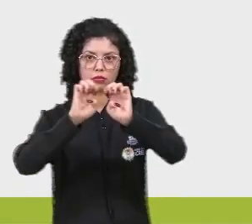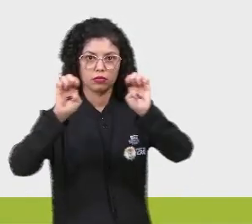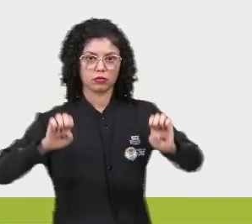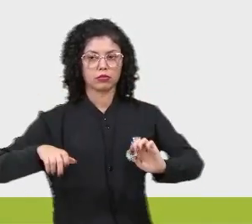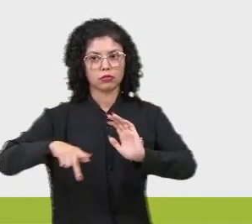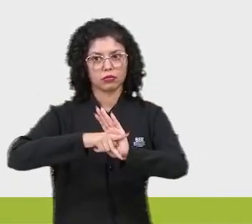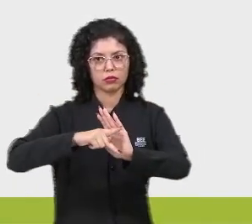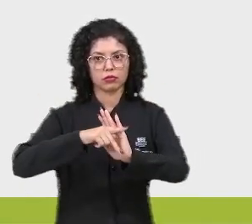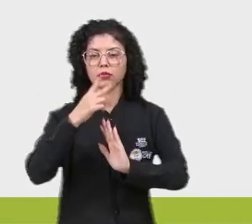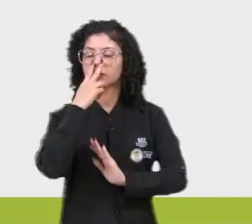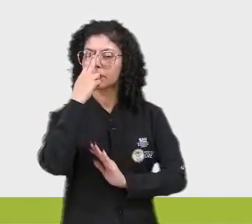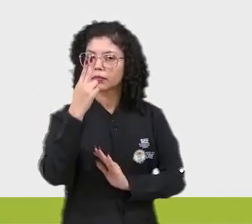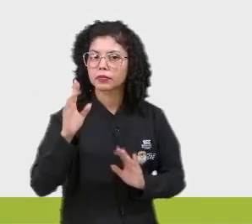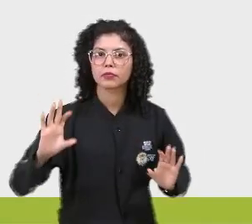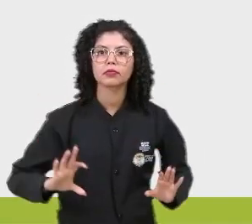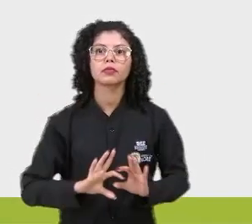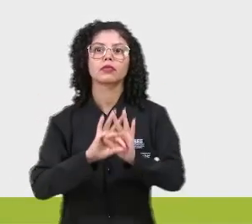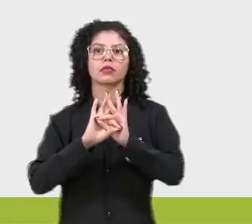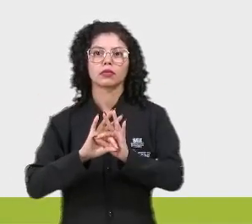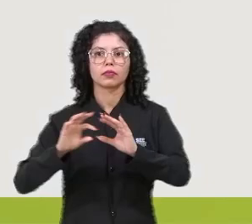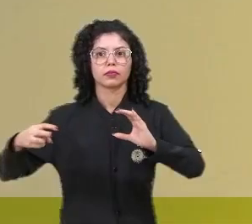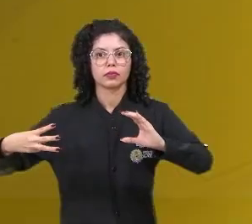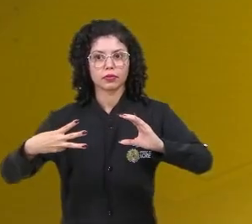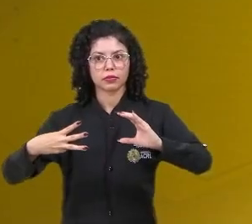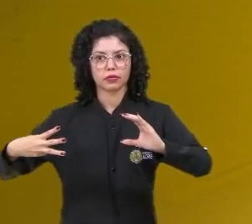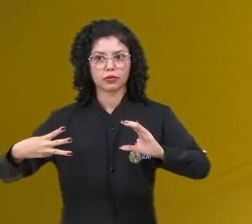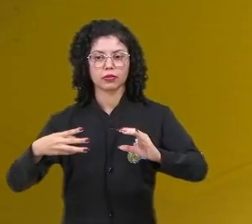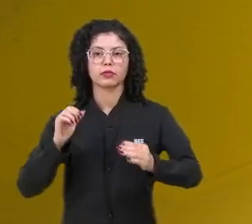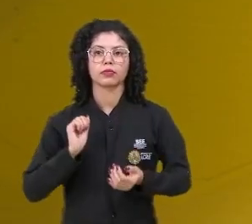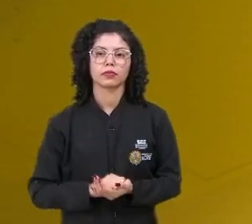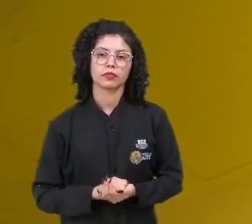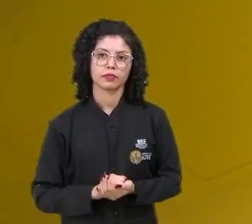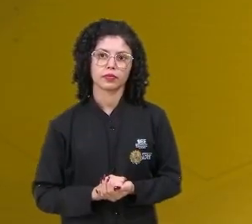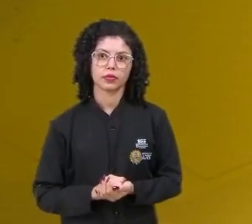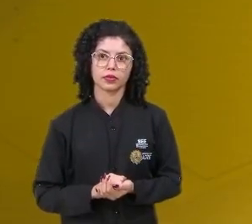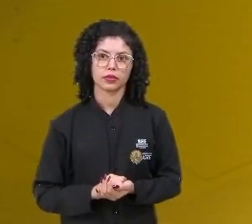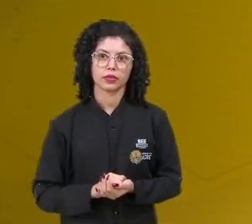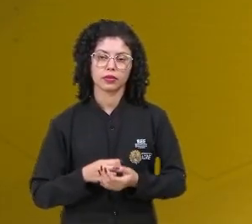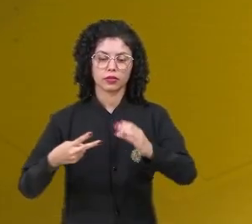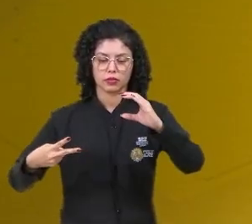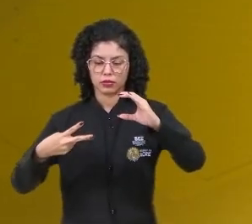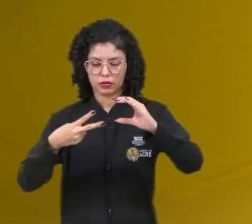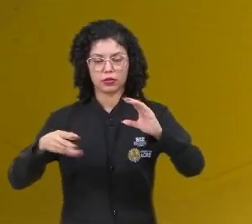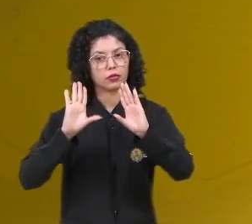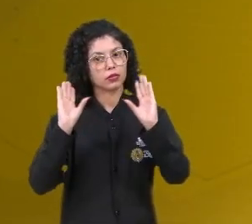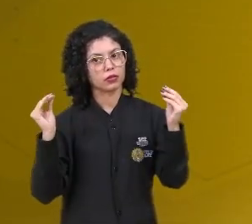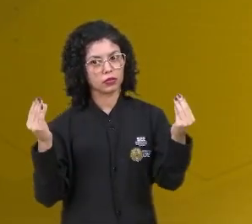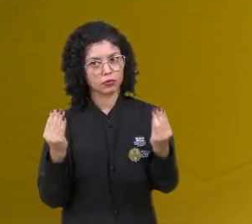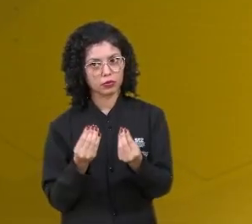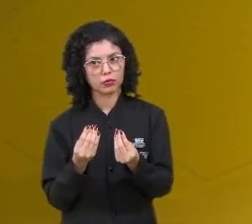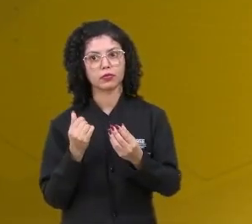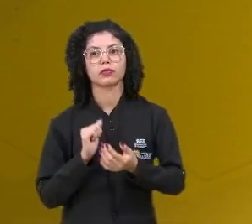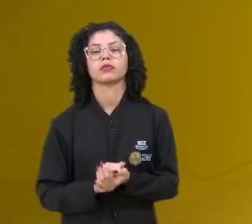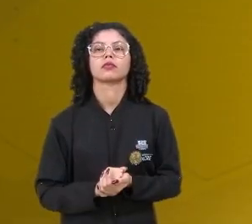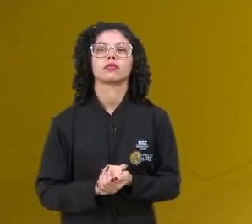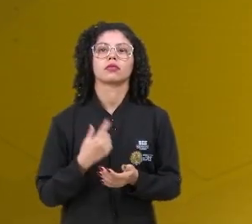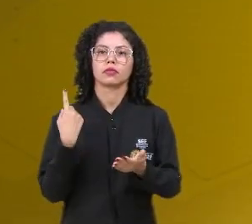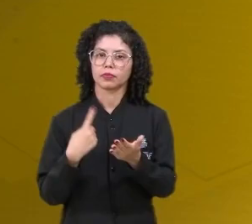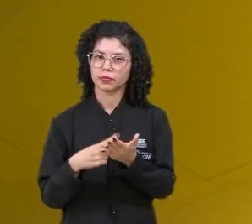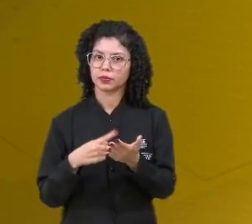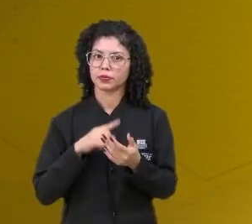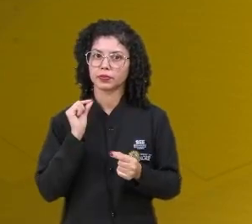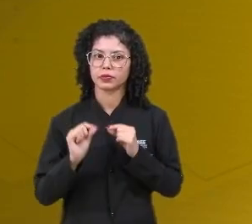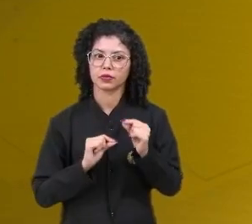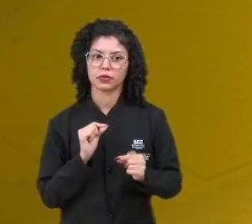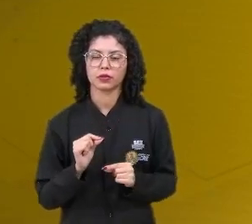estrutura. Apareceu uma ligação tripla ou 2 ligações duplas lá na substância, vamos